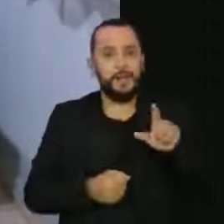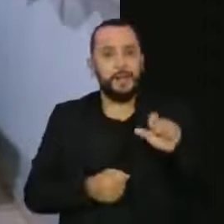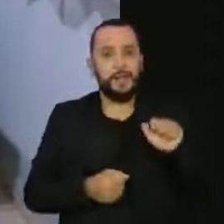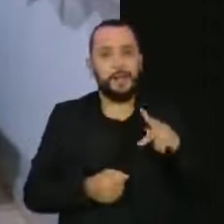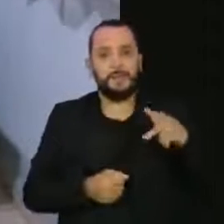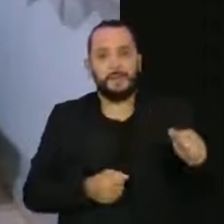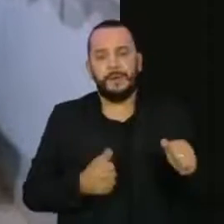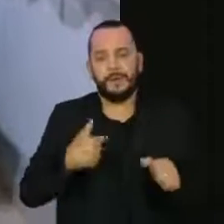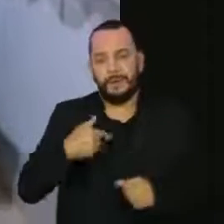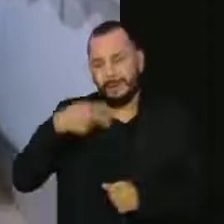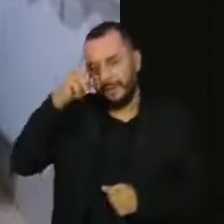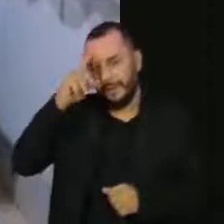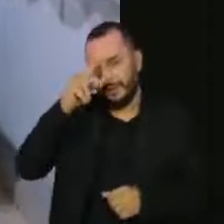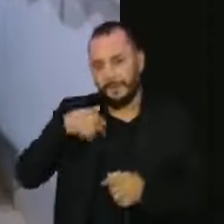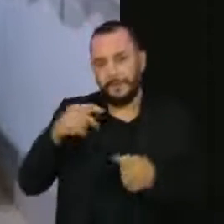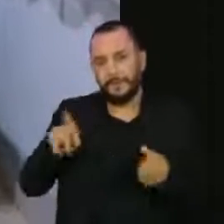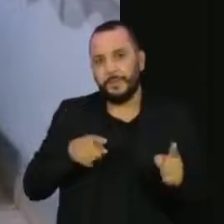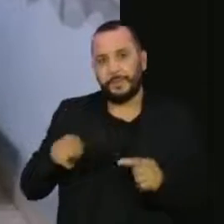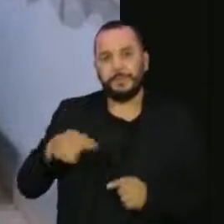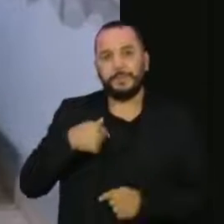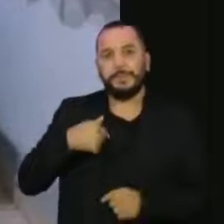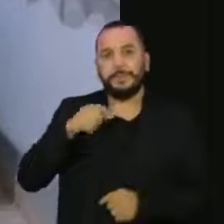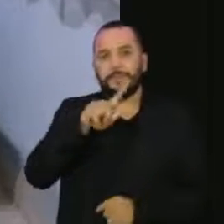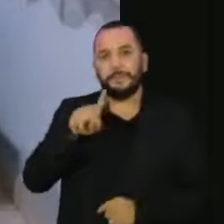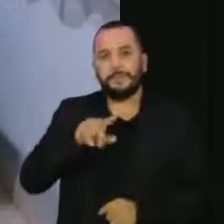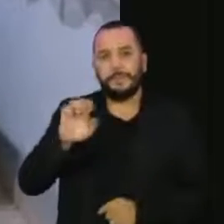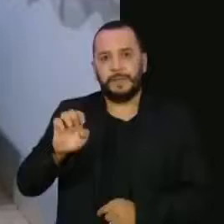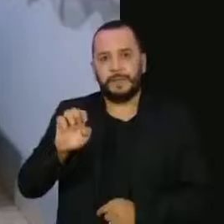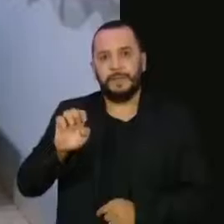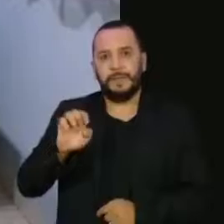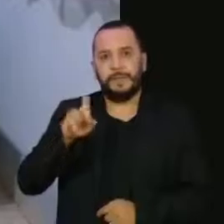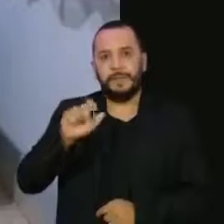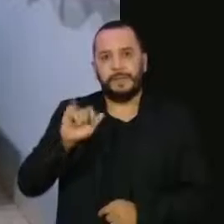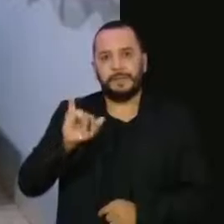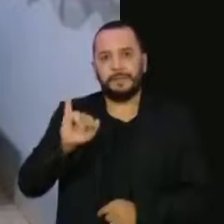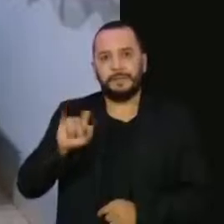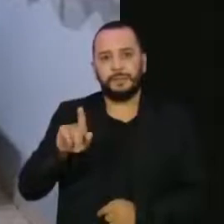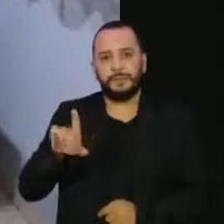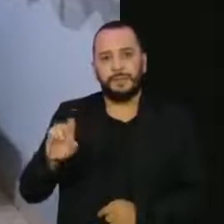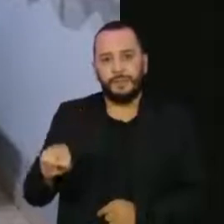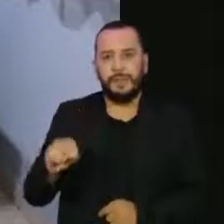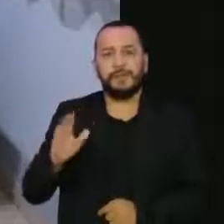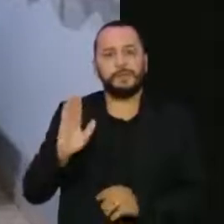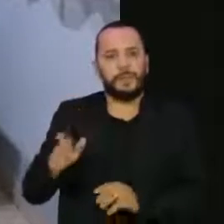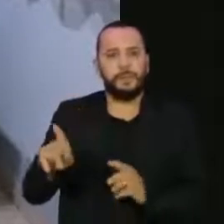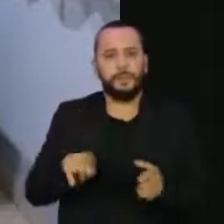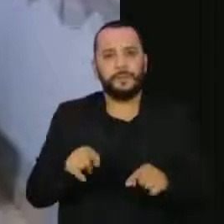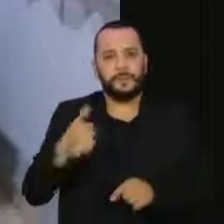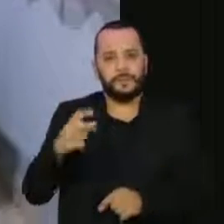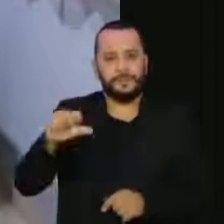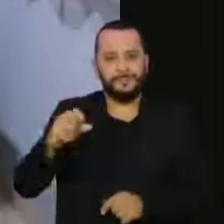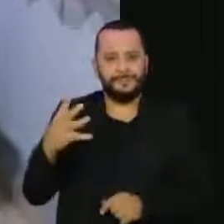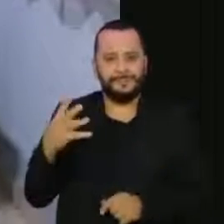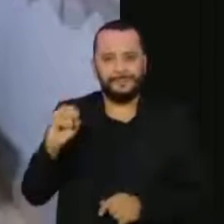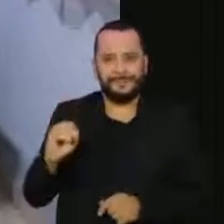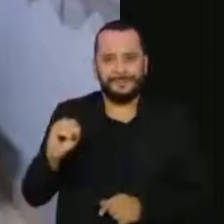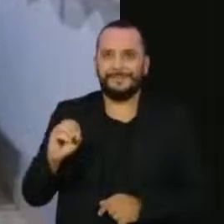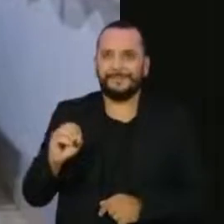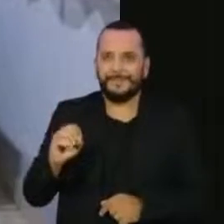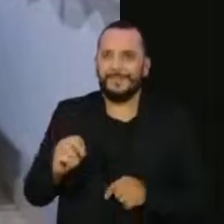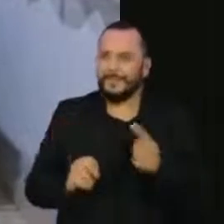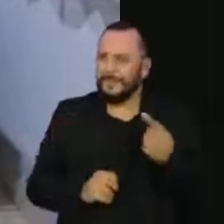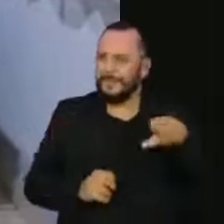Zilda. Eu fiquei tão apaixonada pelo Zé da Zilda. Fui ver o cara, a música dos anos 40,